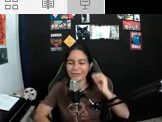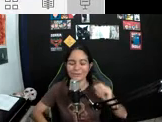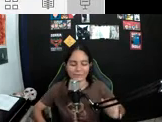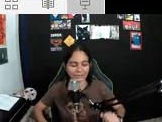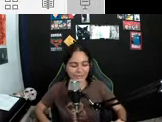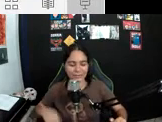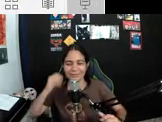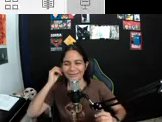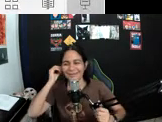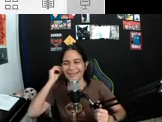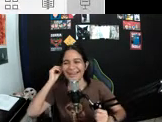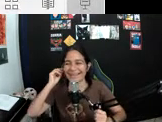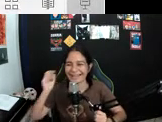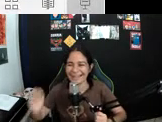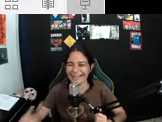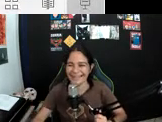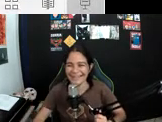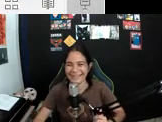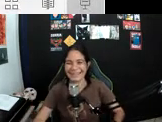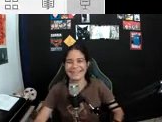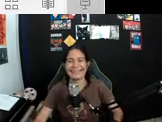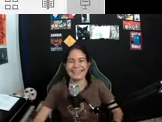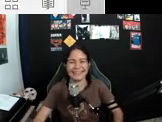assistindo, mulher, e eu que tô dando a aula.